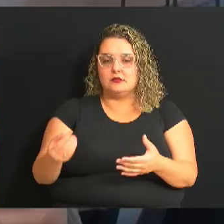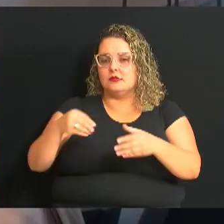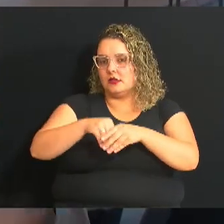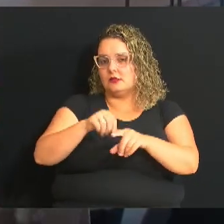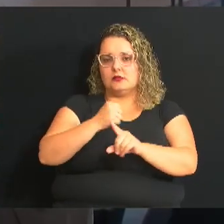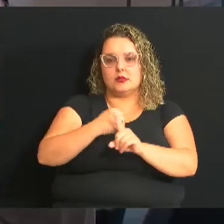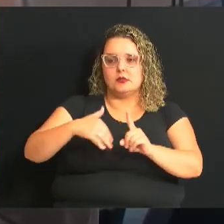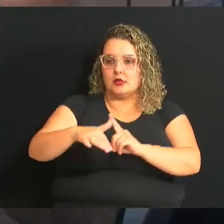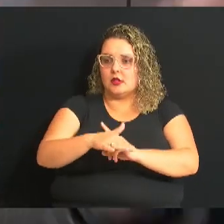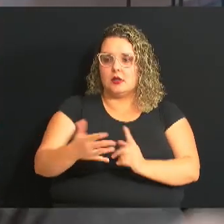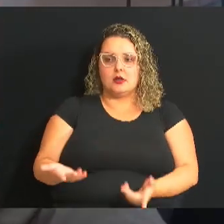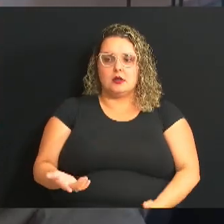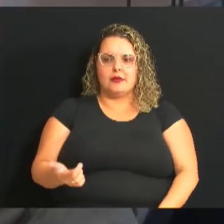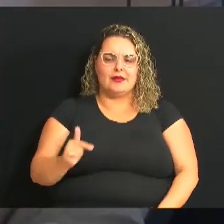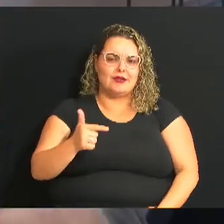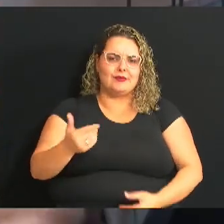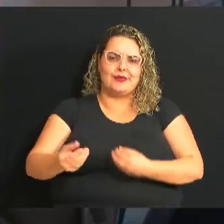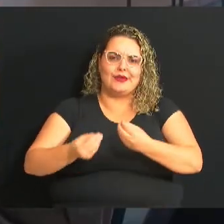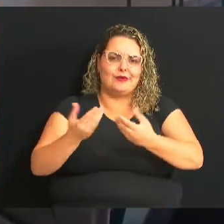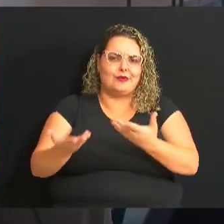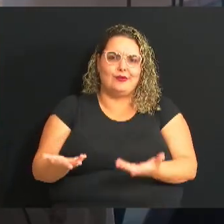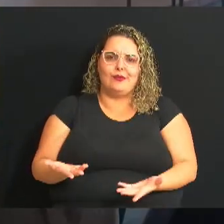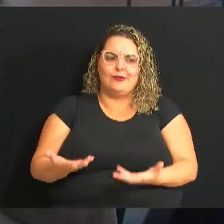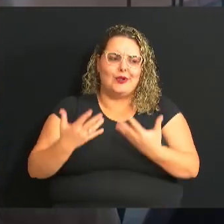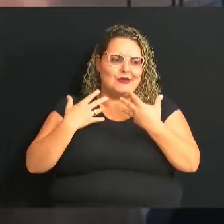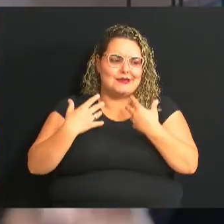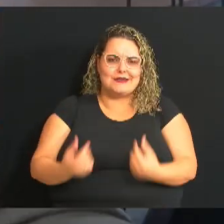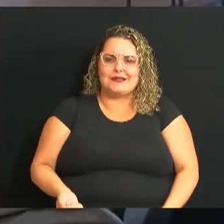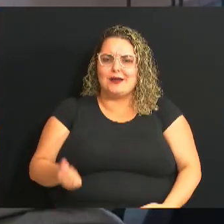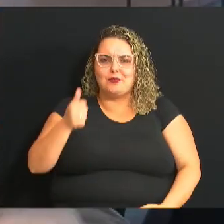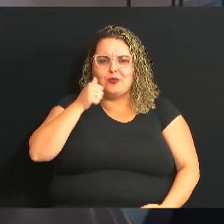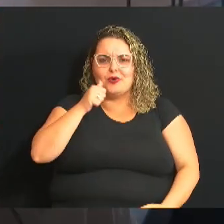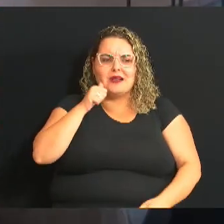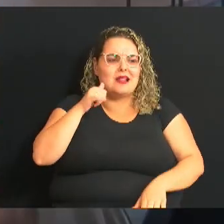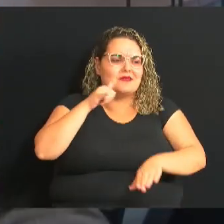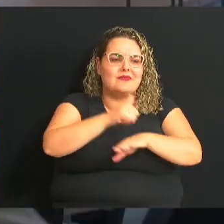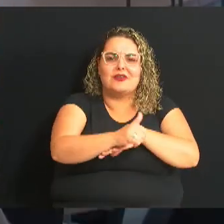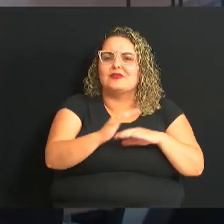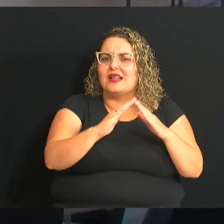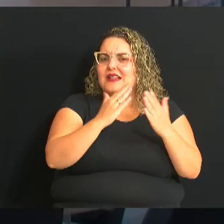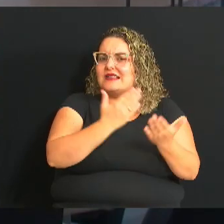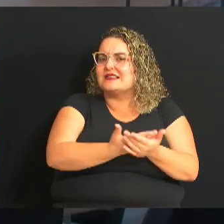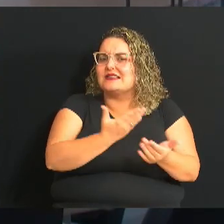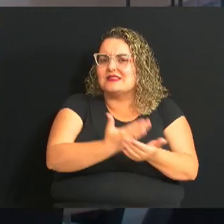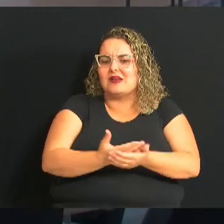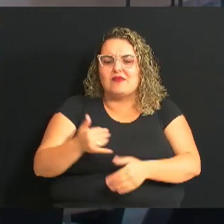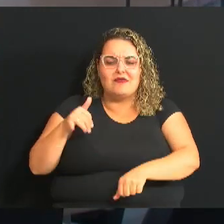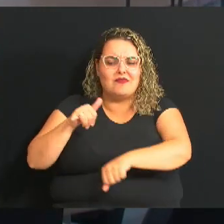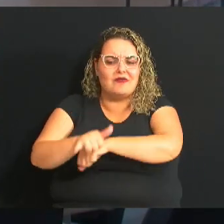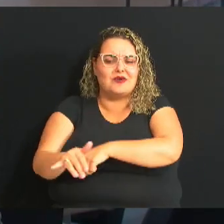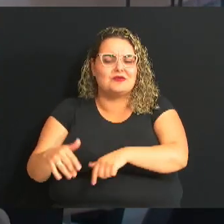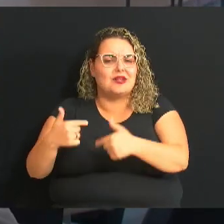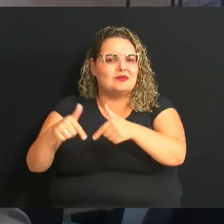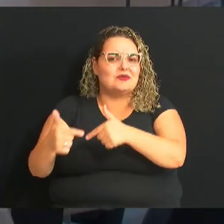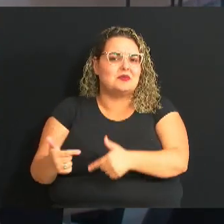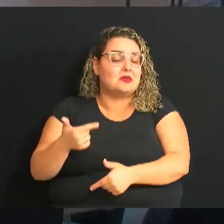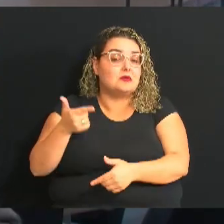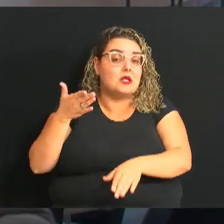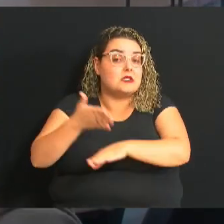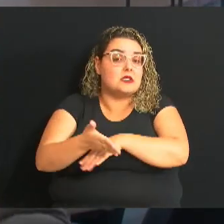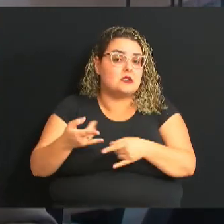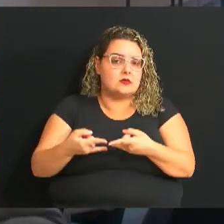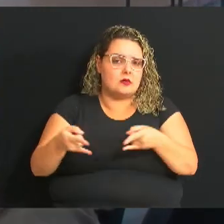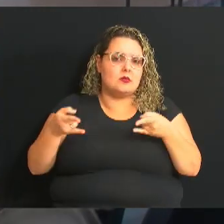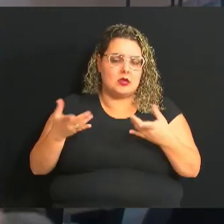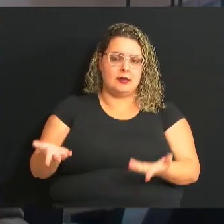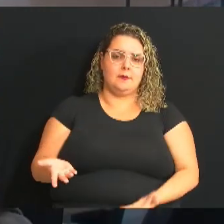mulheres ainda tenham que faltar na escola, ainda tenham que faltar no trabalho por não ter acesso a absorventes. É um projeto, eu acho